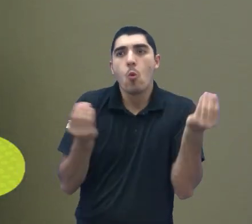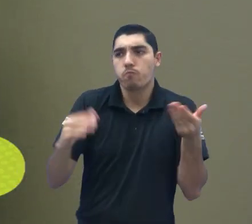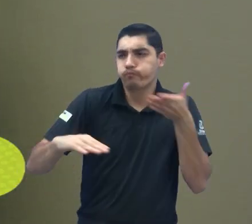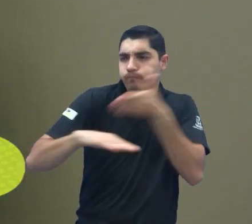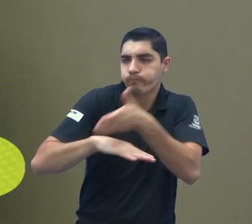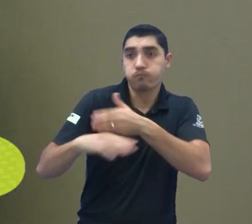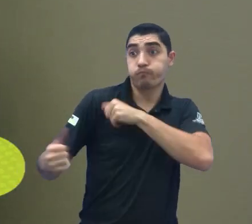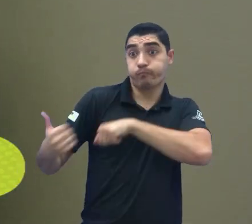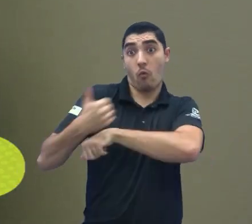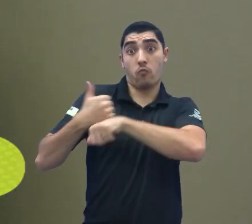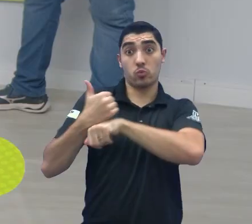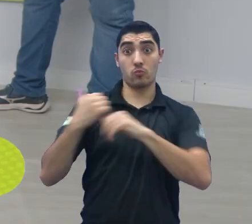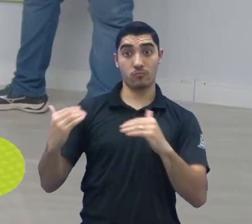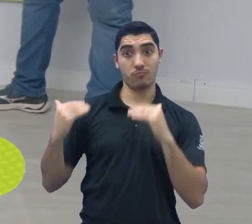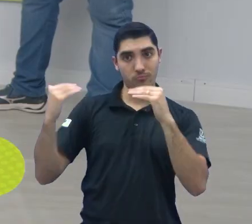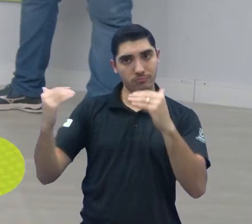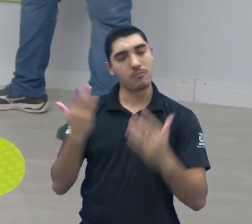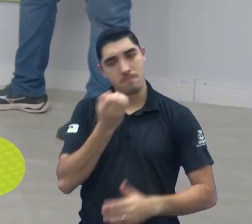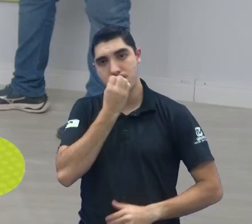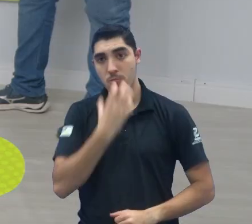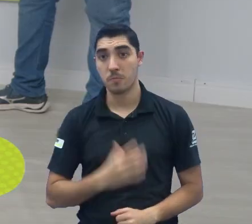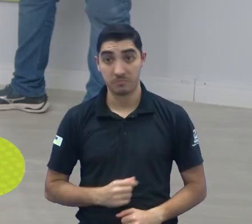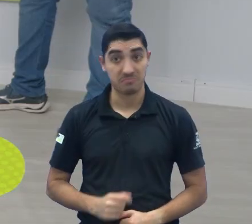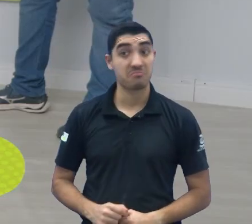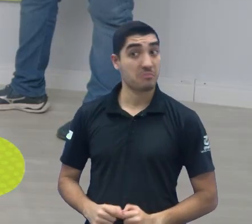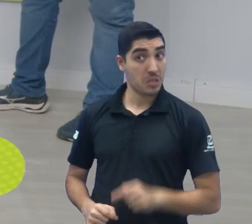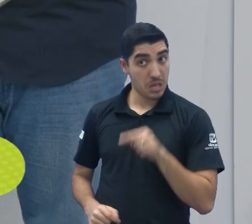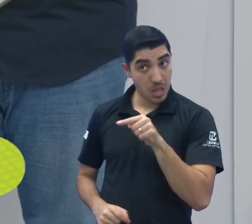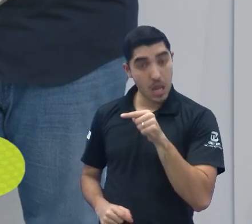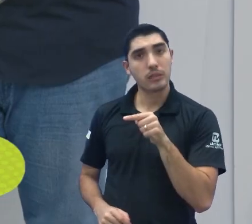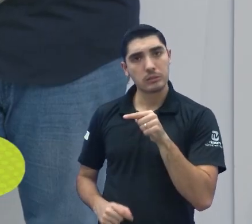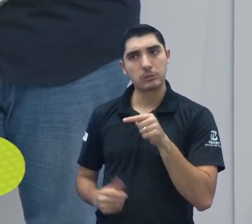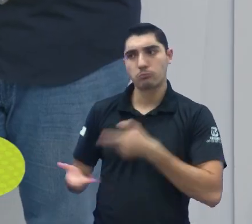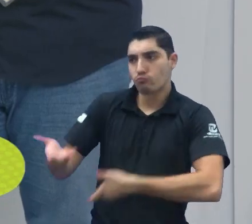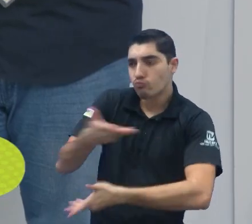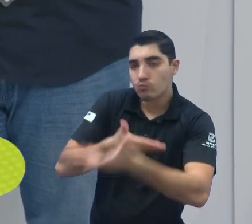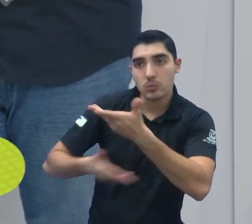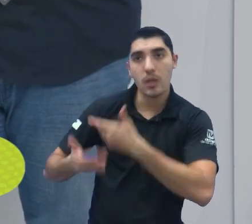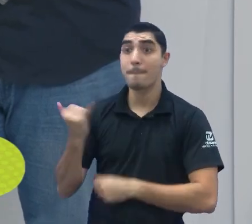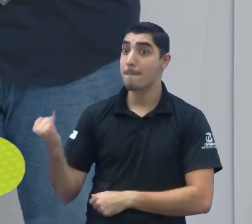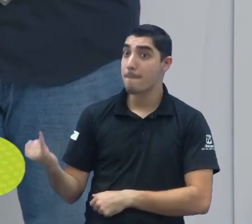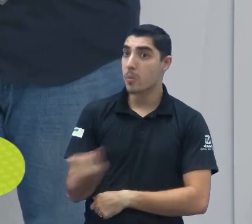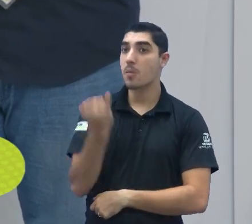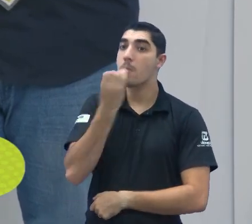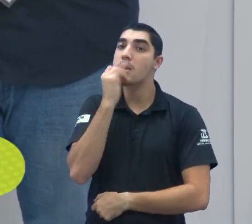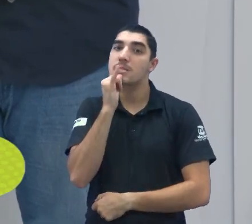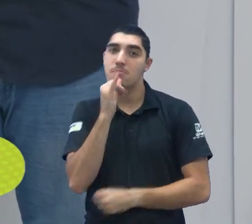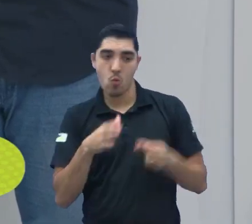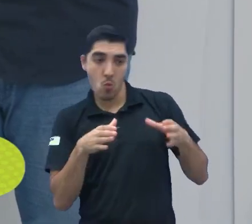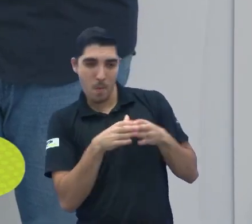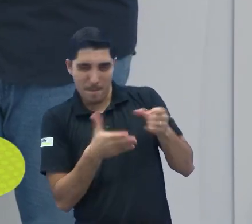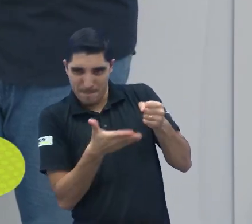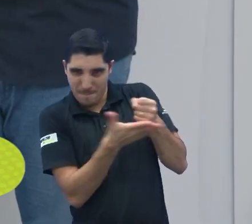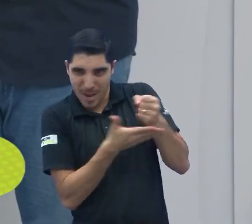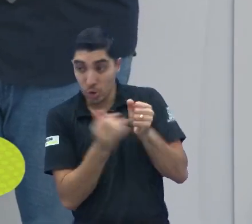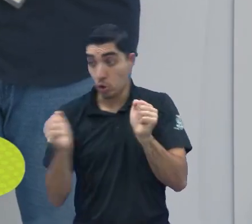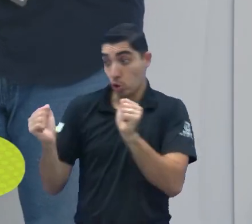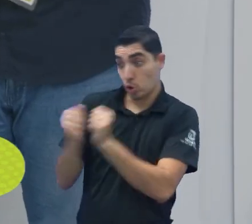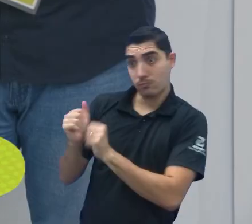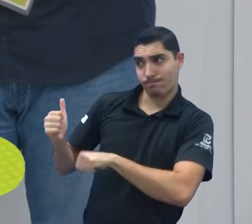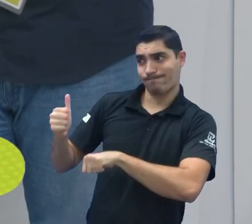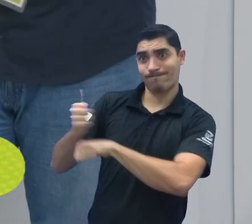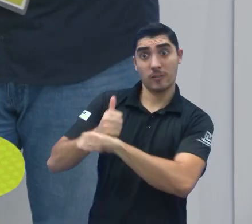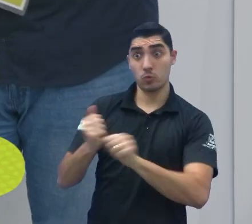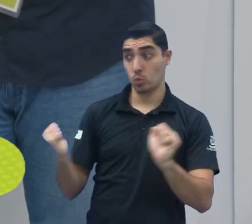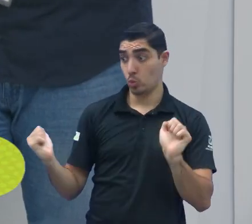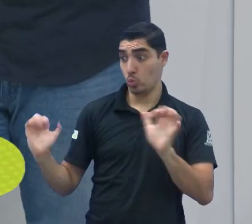feminino. Então, isso é muito importante. Essa vivência é muito importante para quem está na base, estar perto das jogadoras, poder treinar, arremessar junto, até